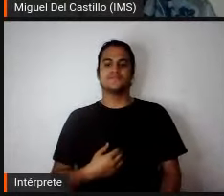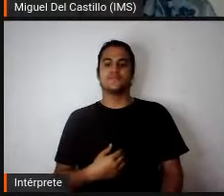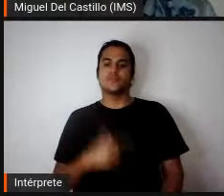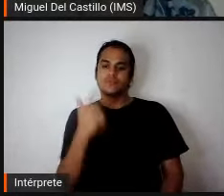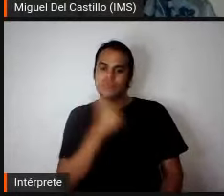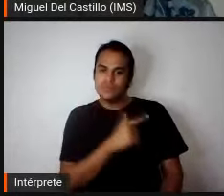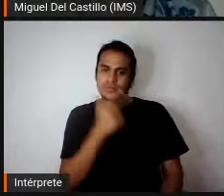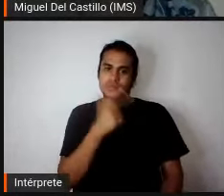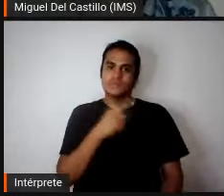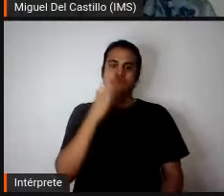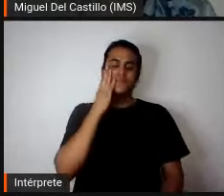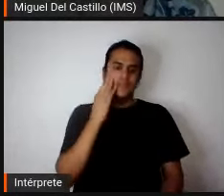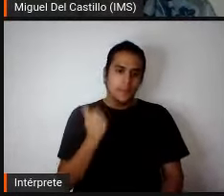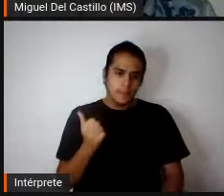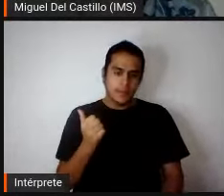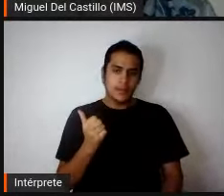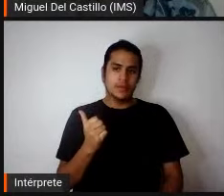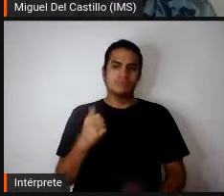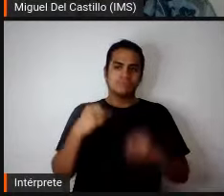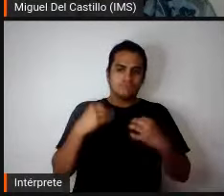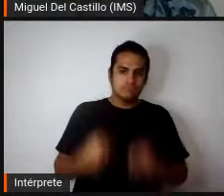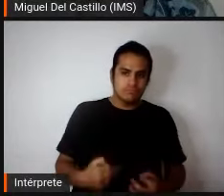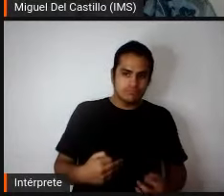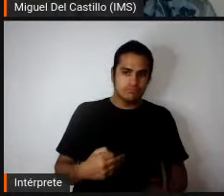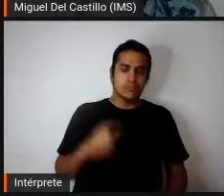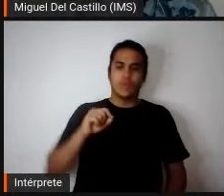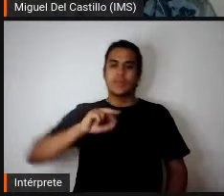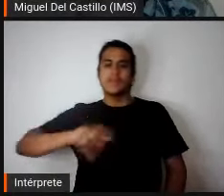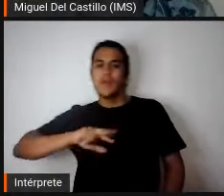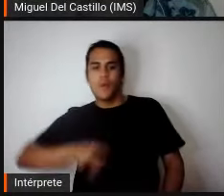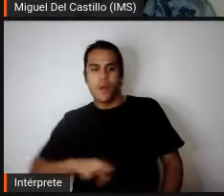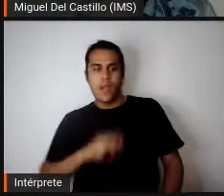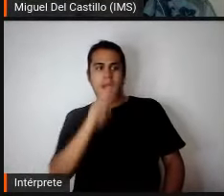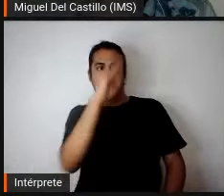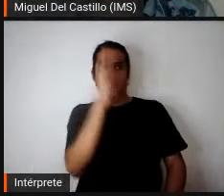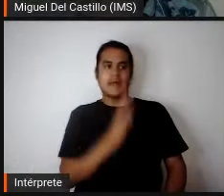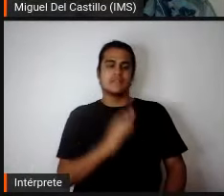que era, o que não era viajar no Brasil, digamos.